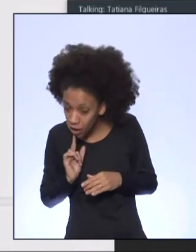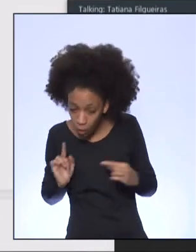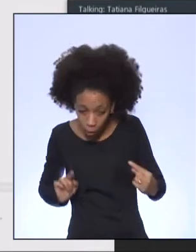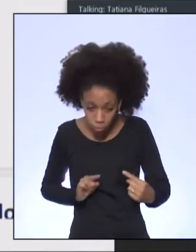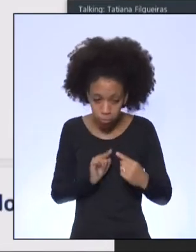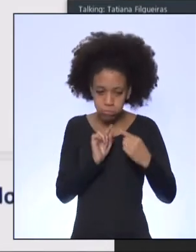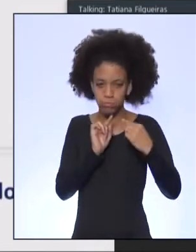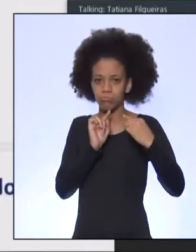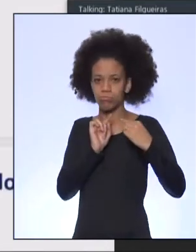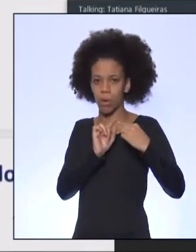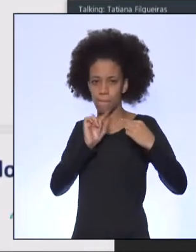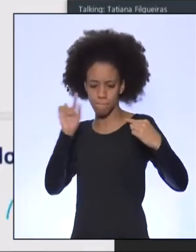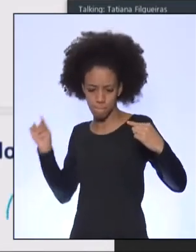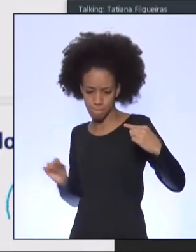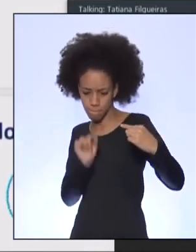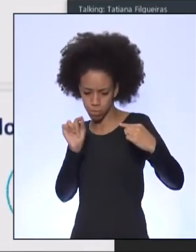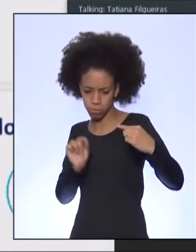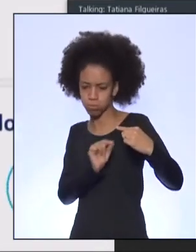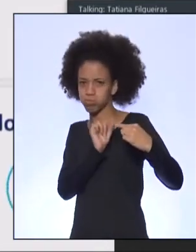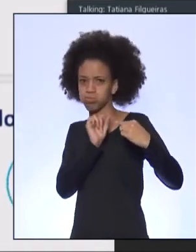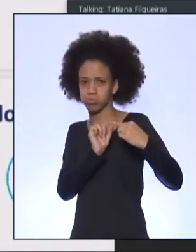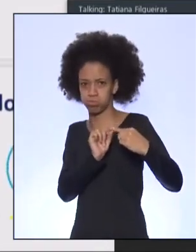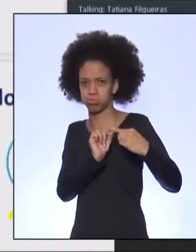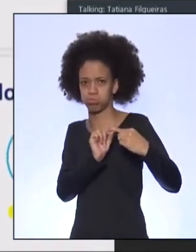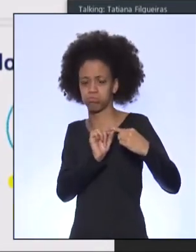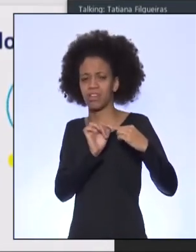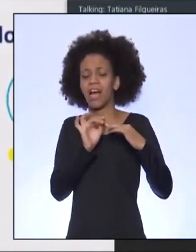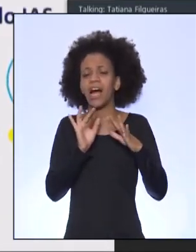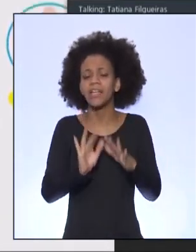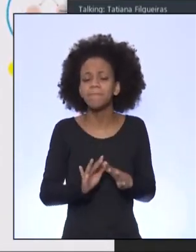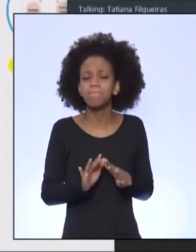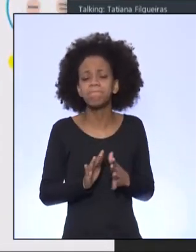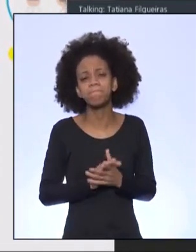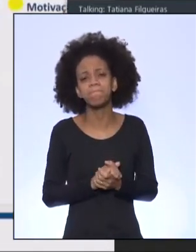no nosso ponto de desejo, né? E